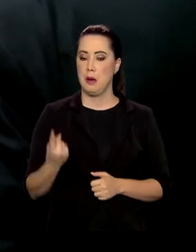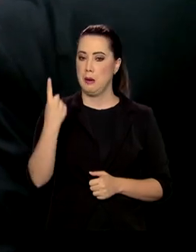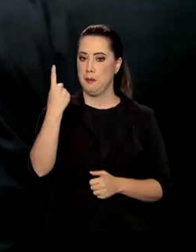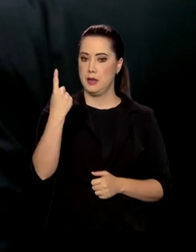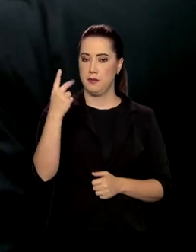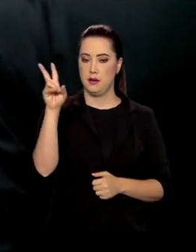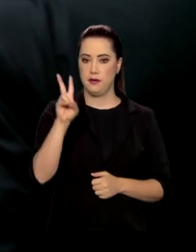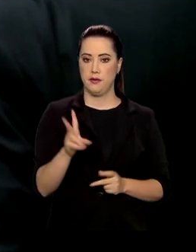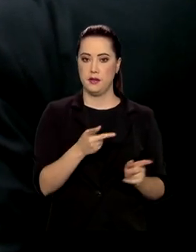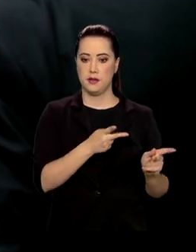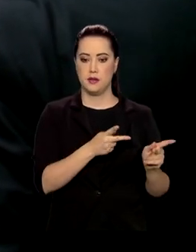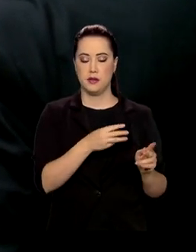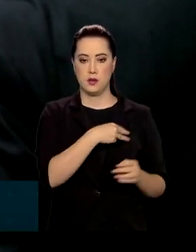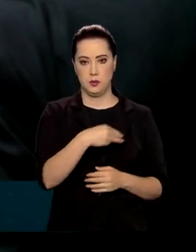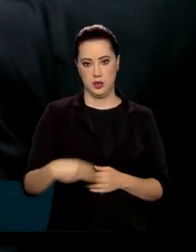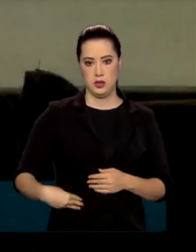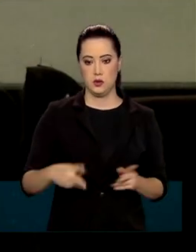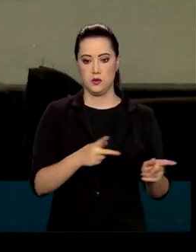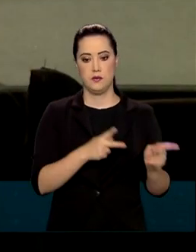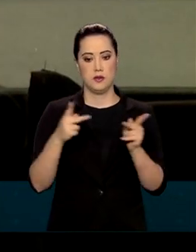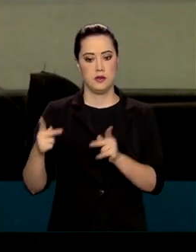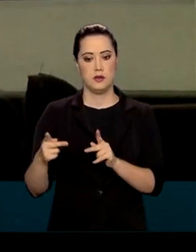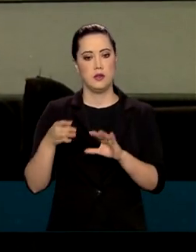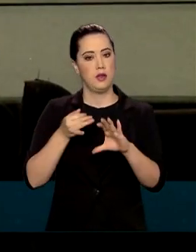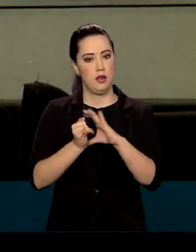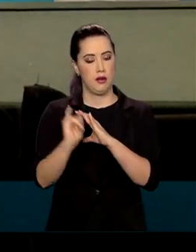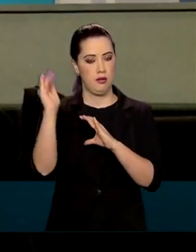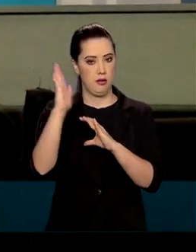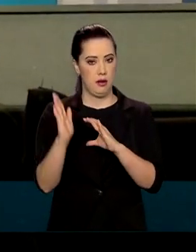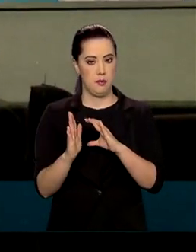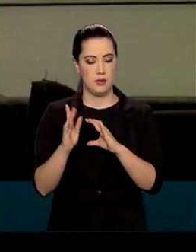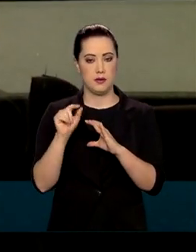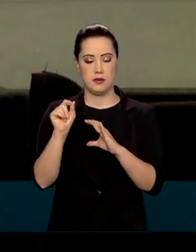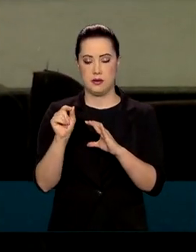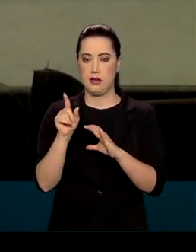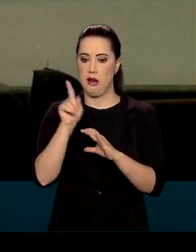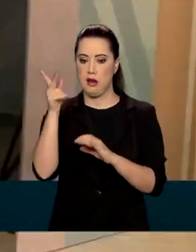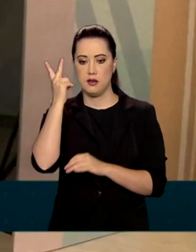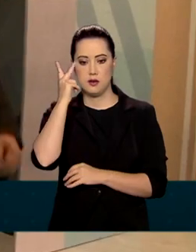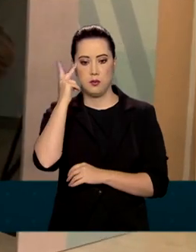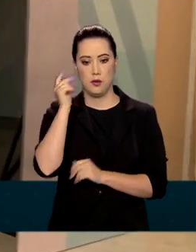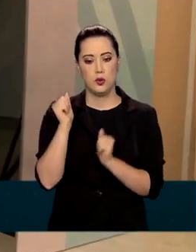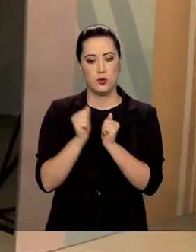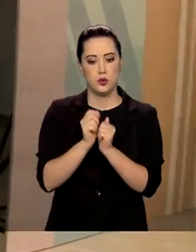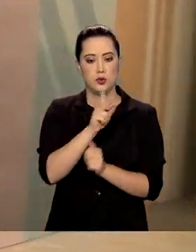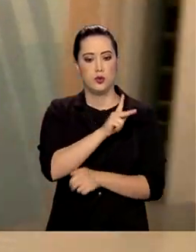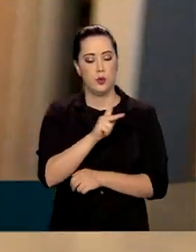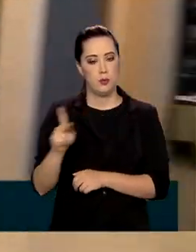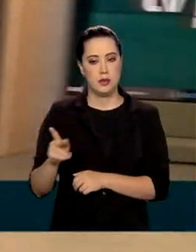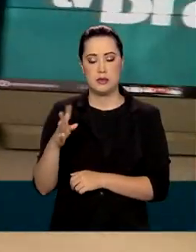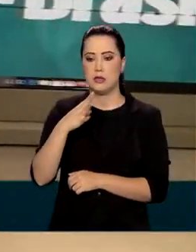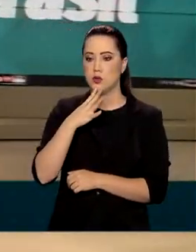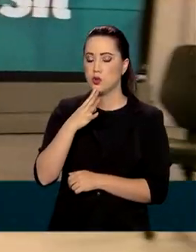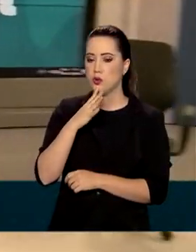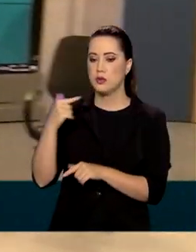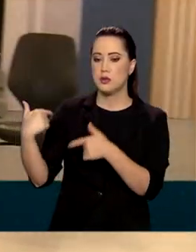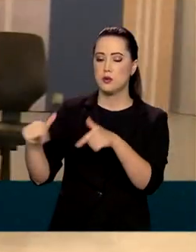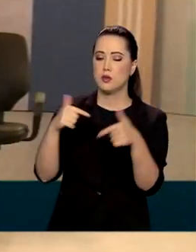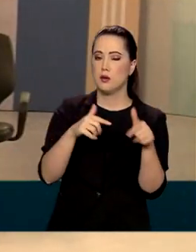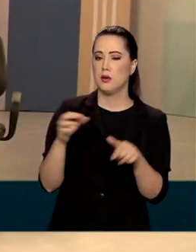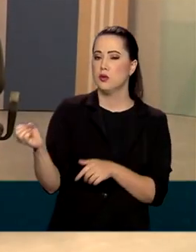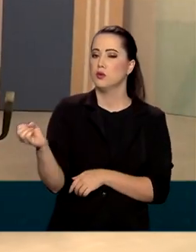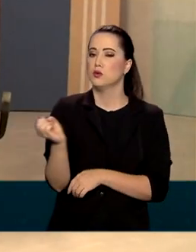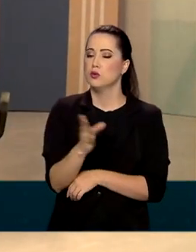a primeira visita do ministro a IBC São Paulo acompanhado do presidente da empresa Glen Valente conhecer o estúdio Onde serão produzidos